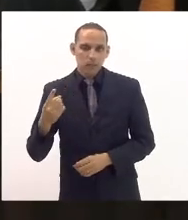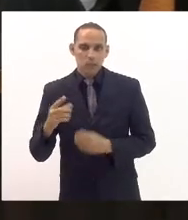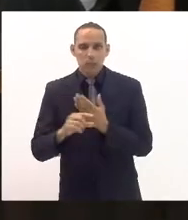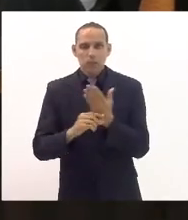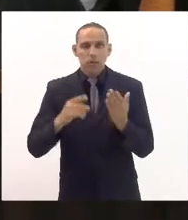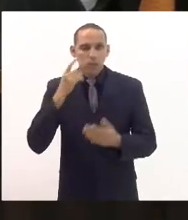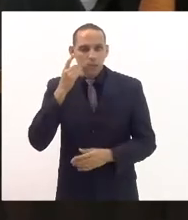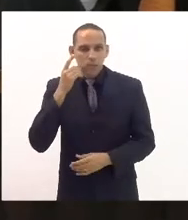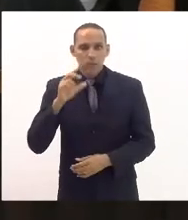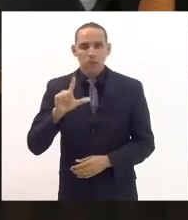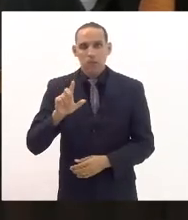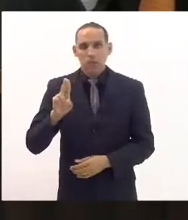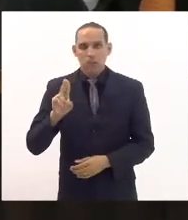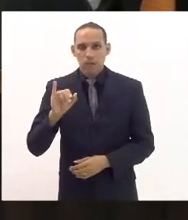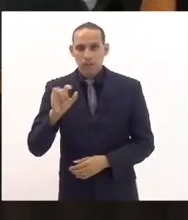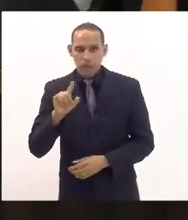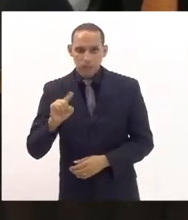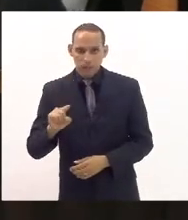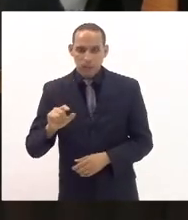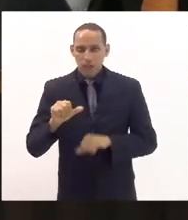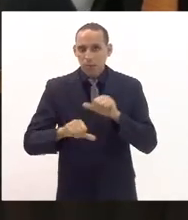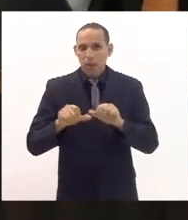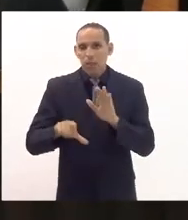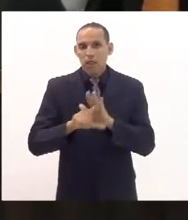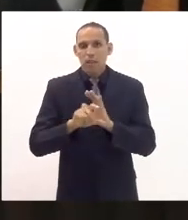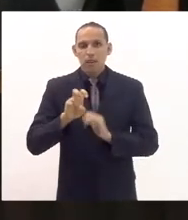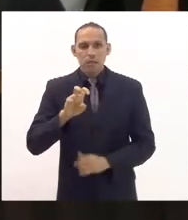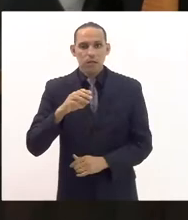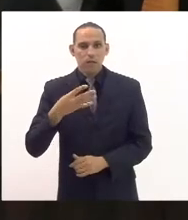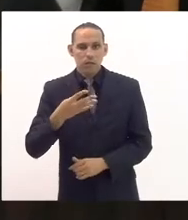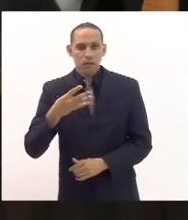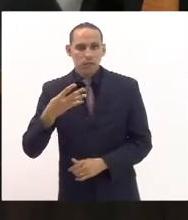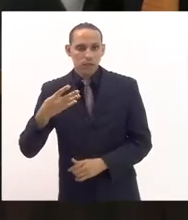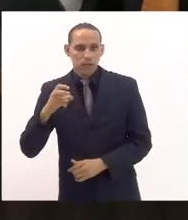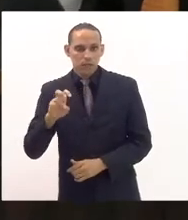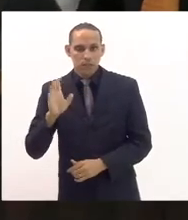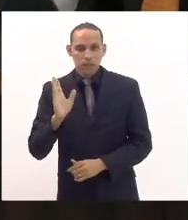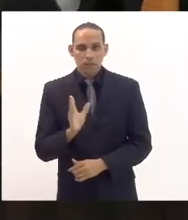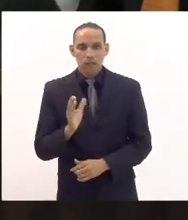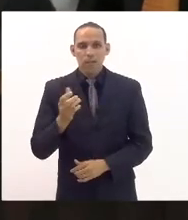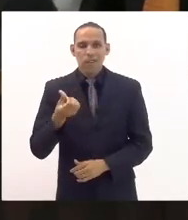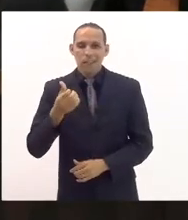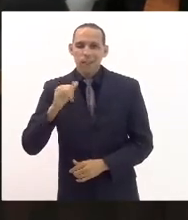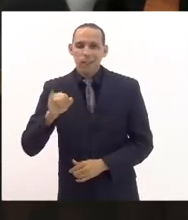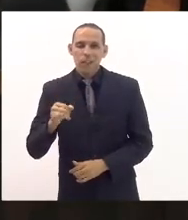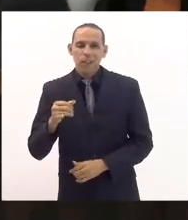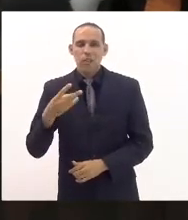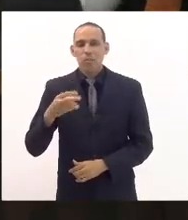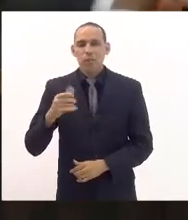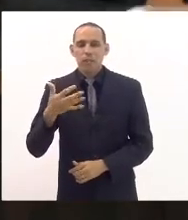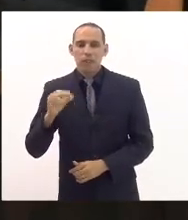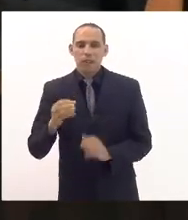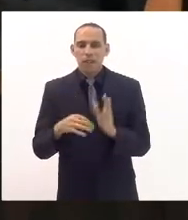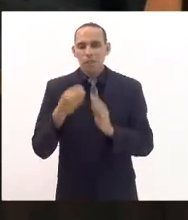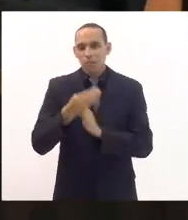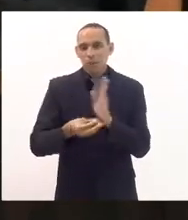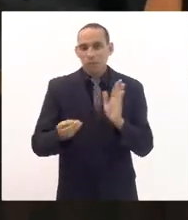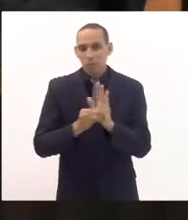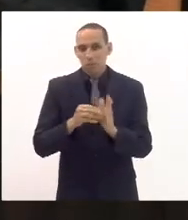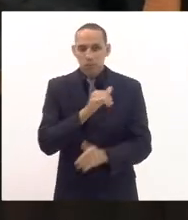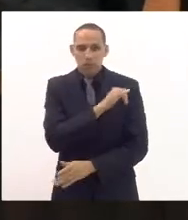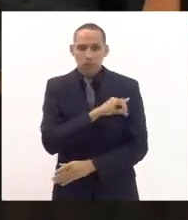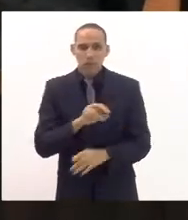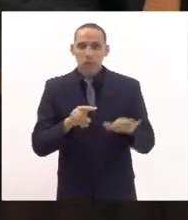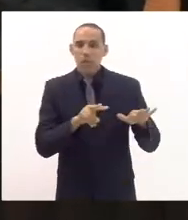autoria Deputado Luiz Martins que altera lei 5.645 de 6 Janeiro de2010 E inclui no calendário Oficial do Estado do Rio de Janeiro